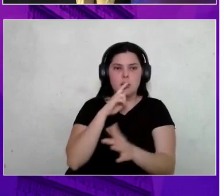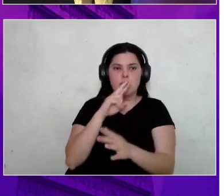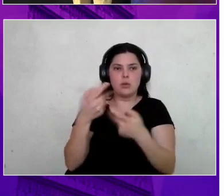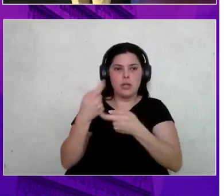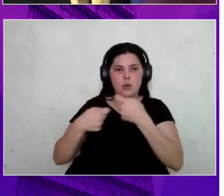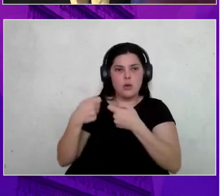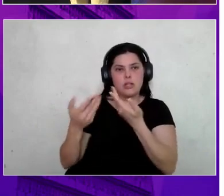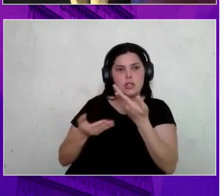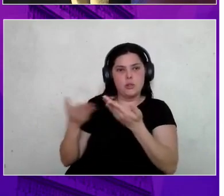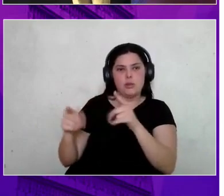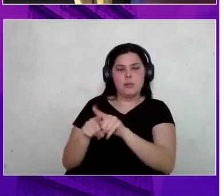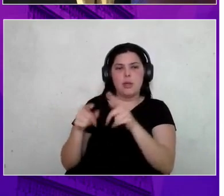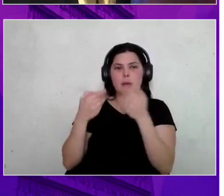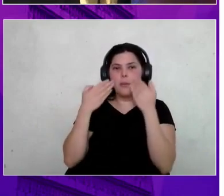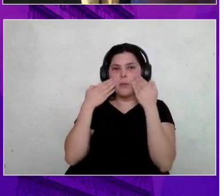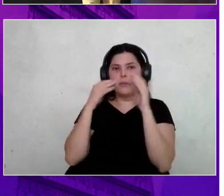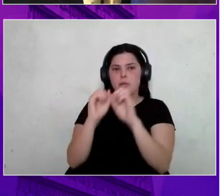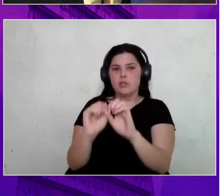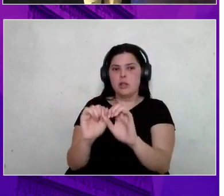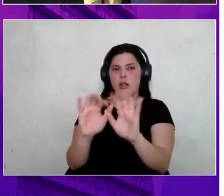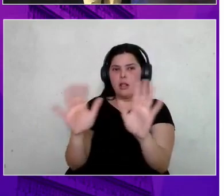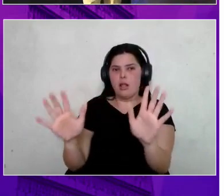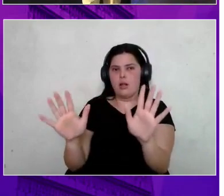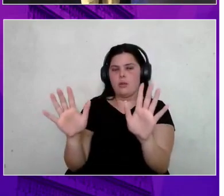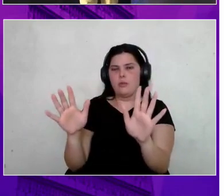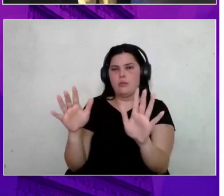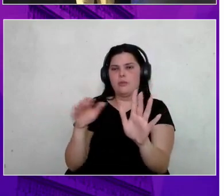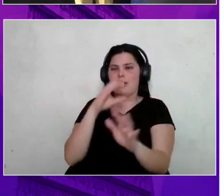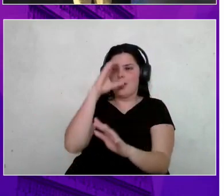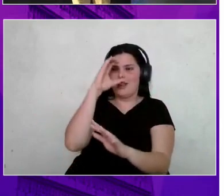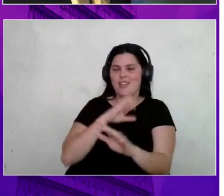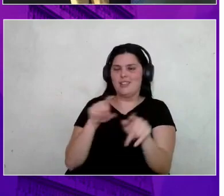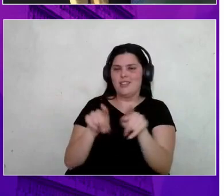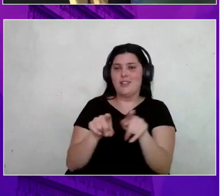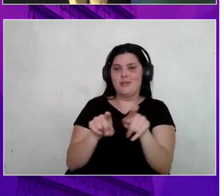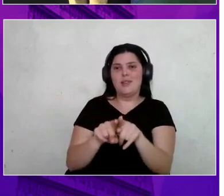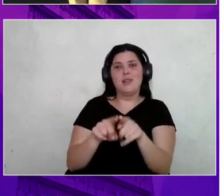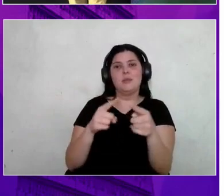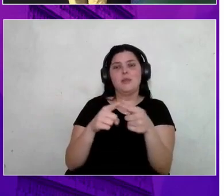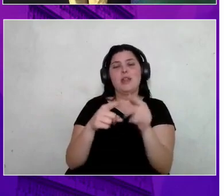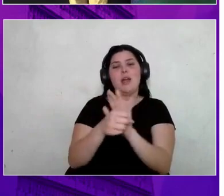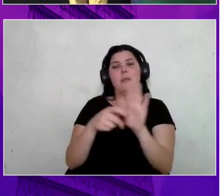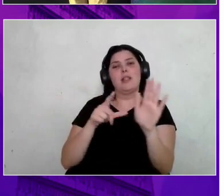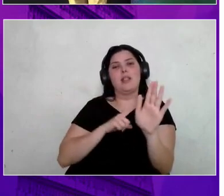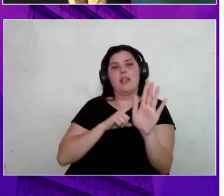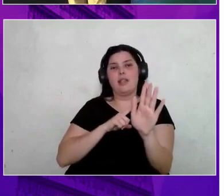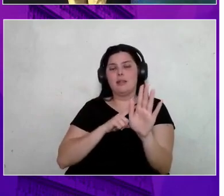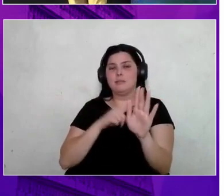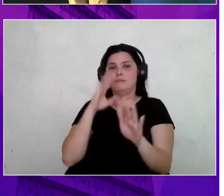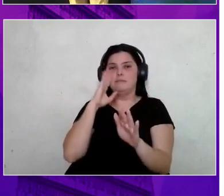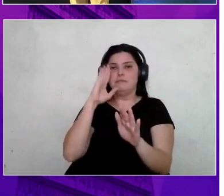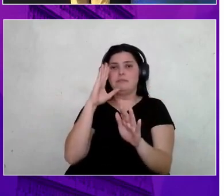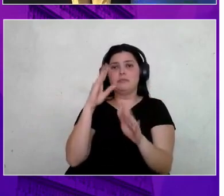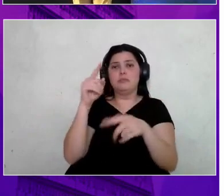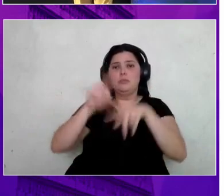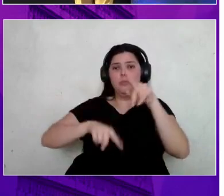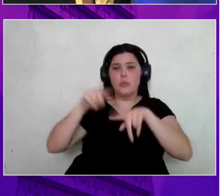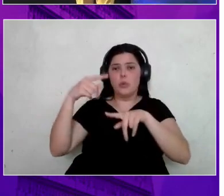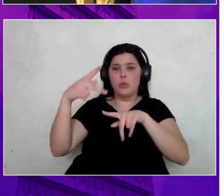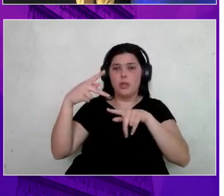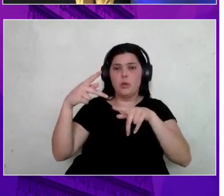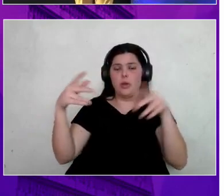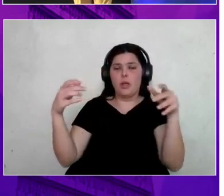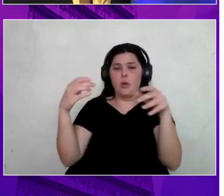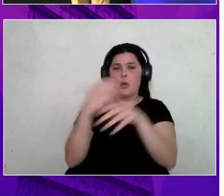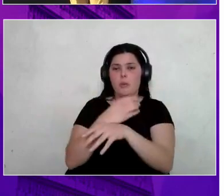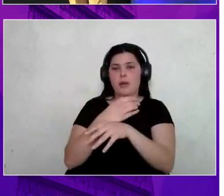explícito isso para os nossos clientes, né? Porque eles também têm aplicações, principalmente quando o teu produto é inteiramente uma